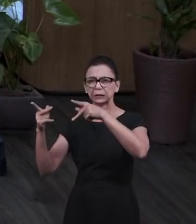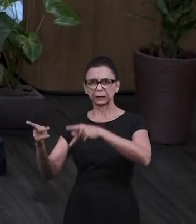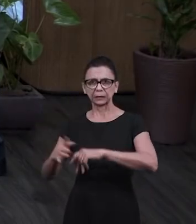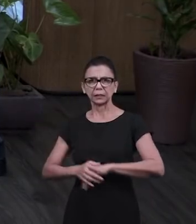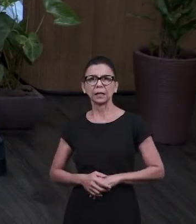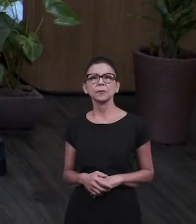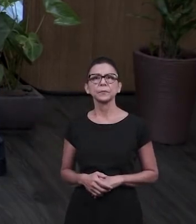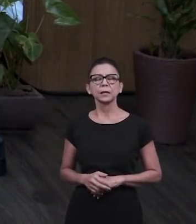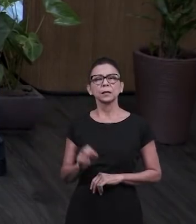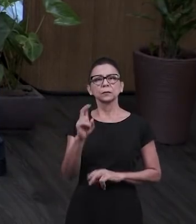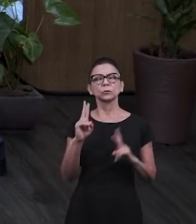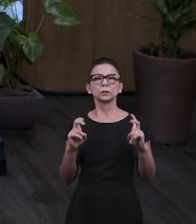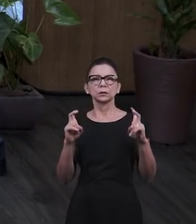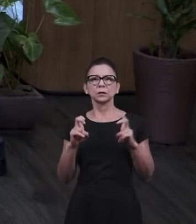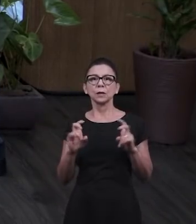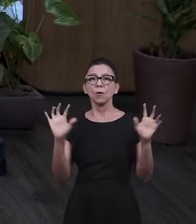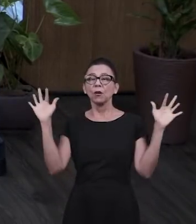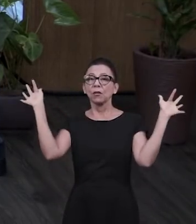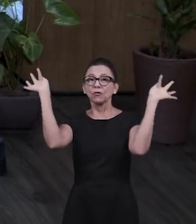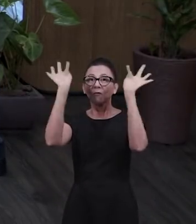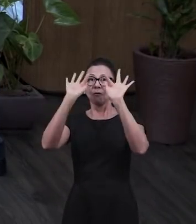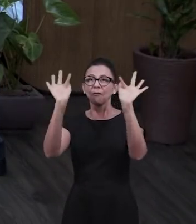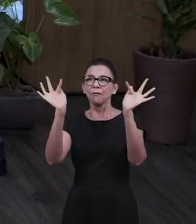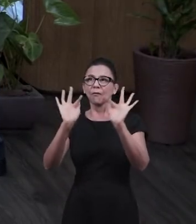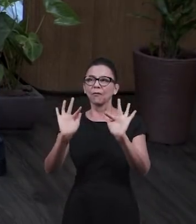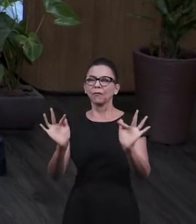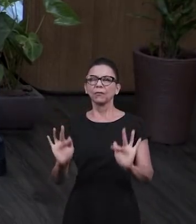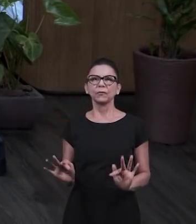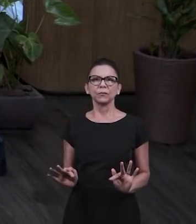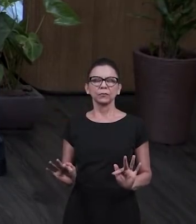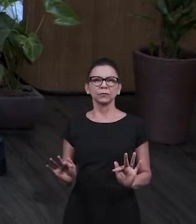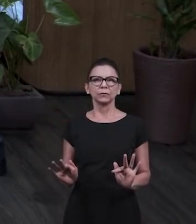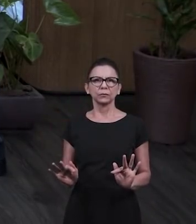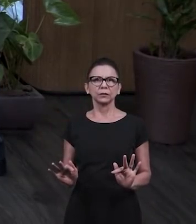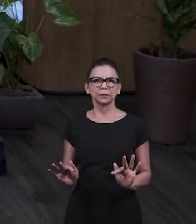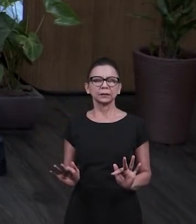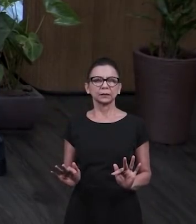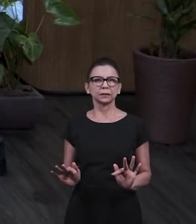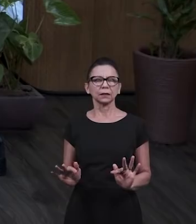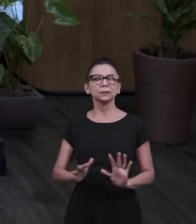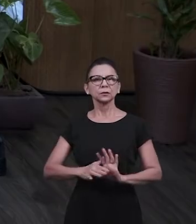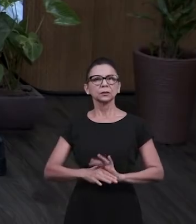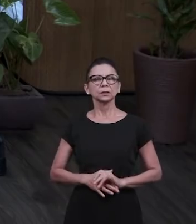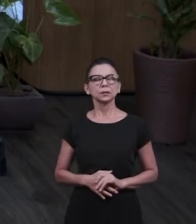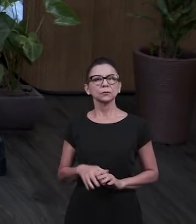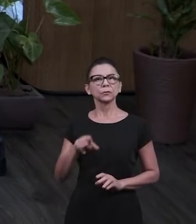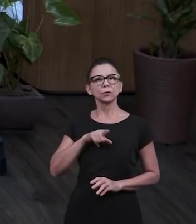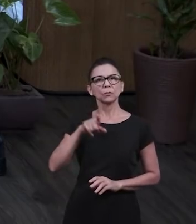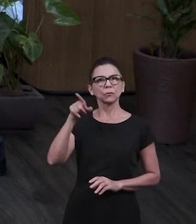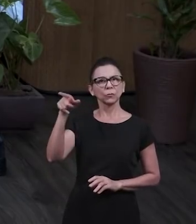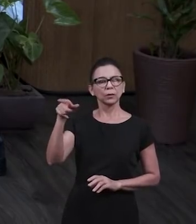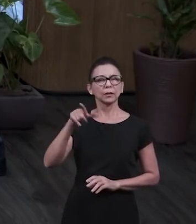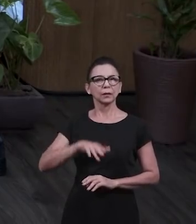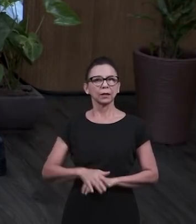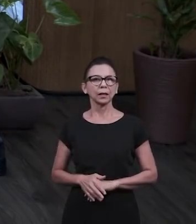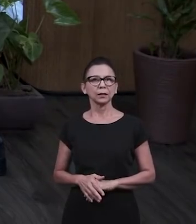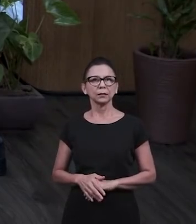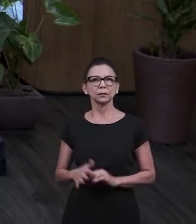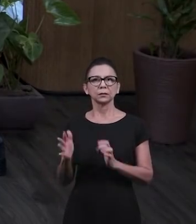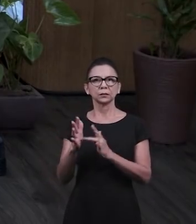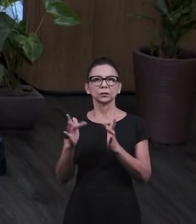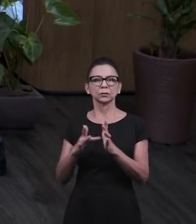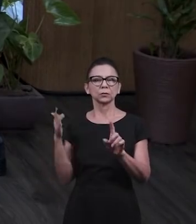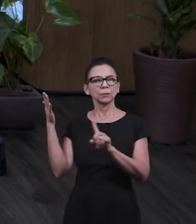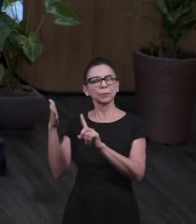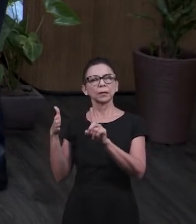Bem-aventuranças, porque foi de onde o Senhor Jesus pregou, trouxe aquela mensagem, bem-aventurados os homens, e foi